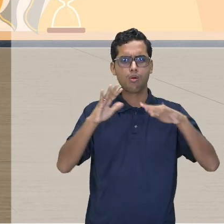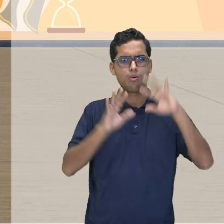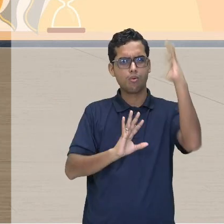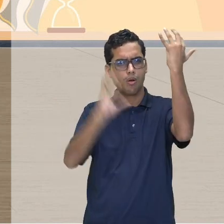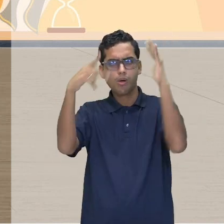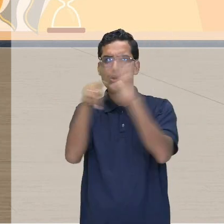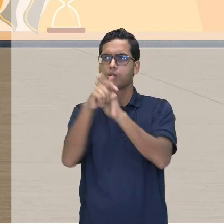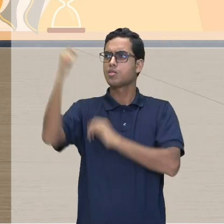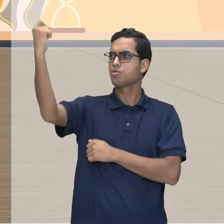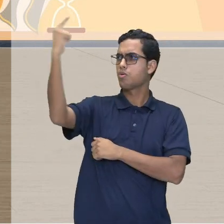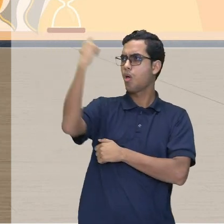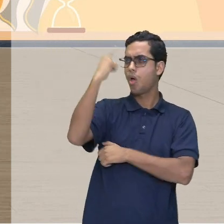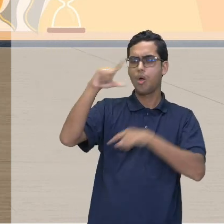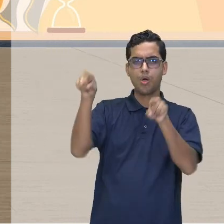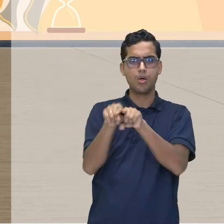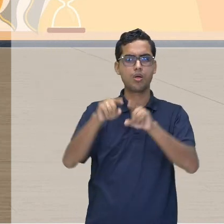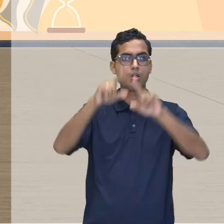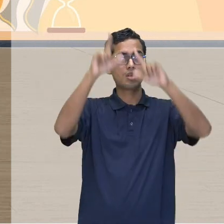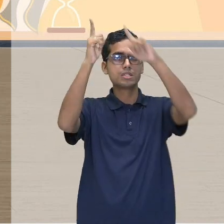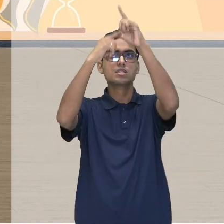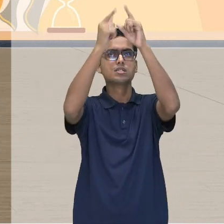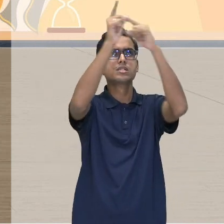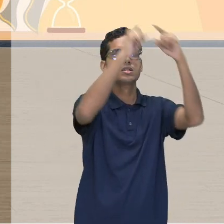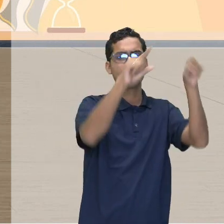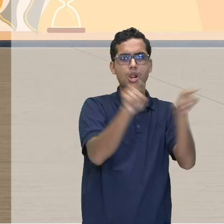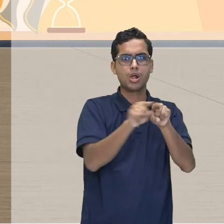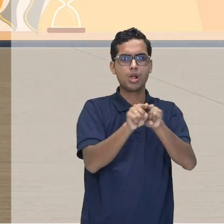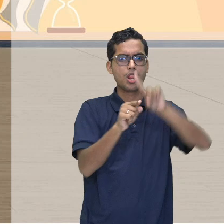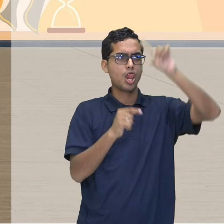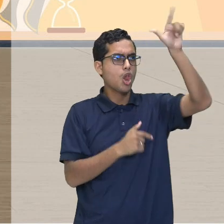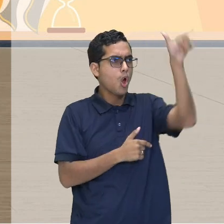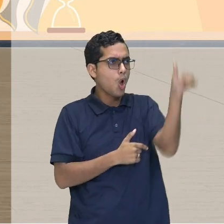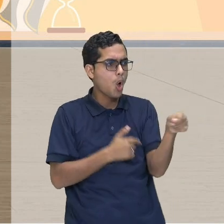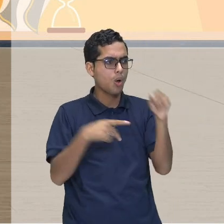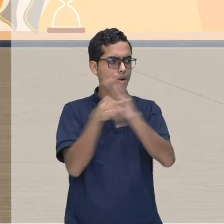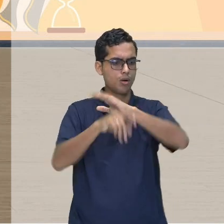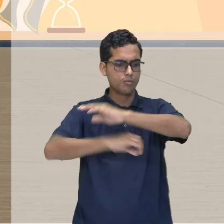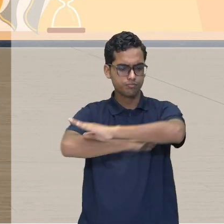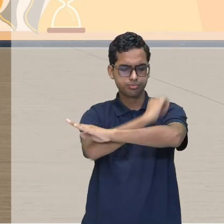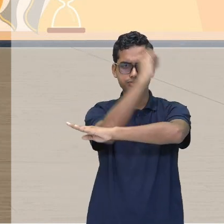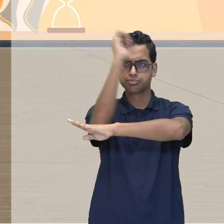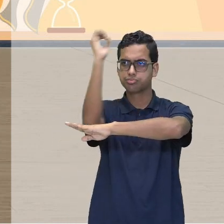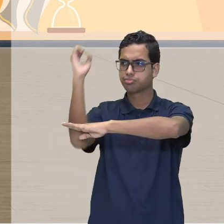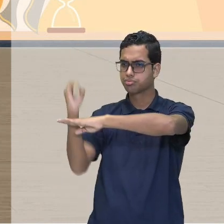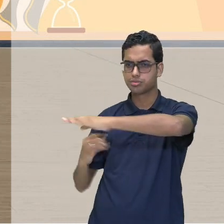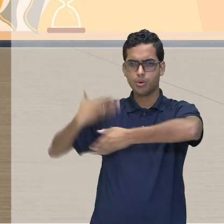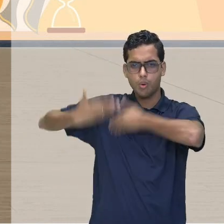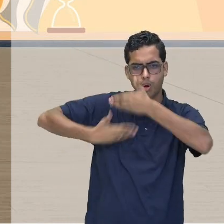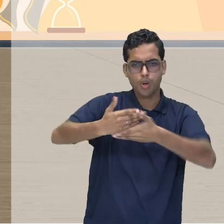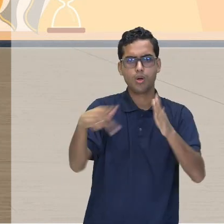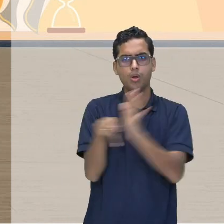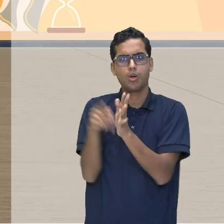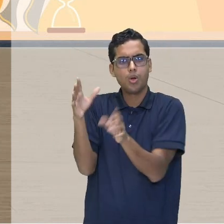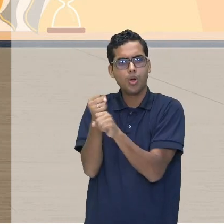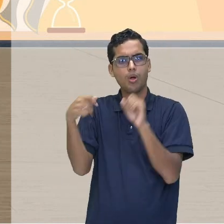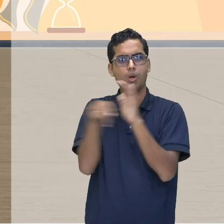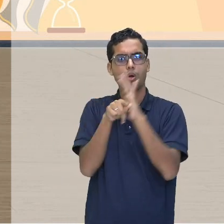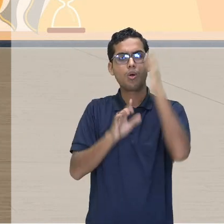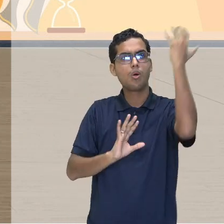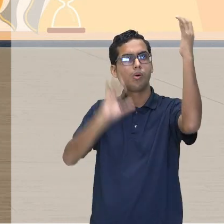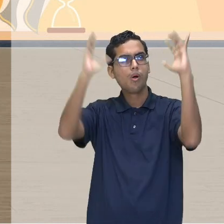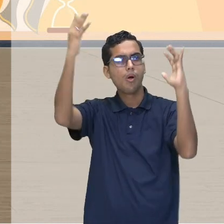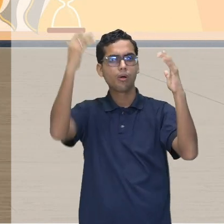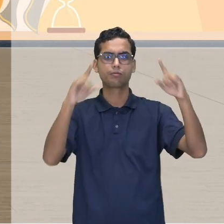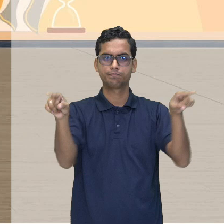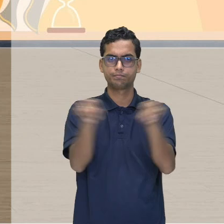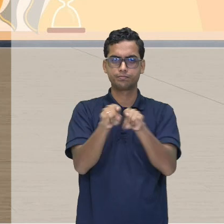sol, da lua, das estrelas, que também ajudaram por muito tempo o homem nesse processo de contagem das estações e dos dias